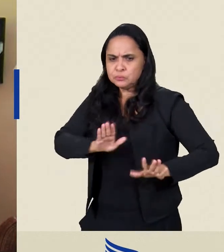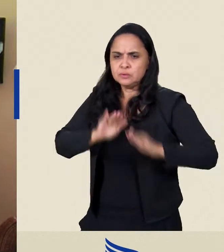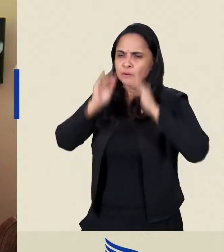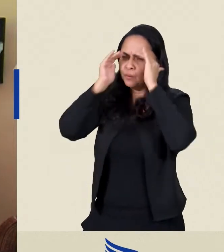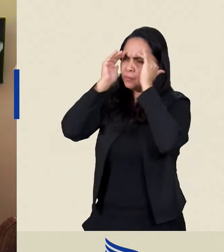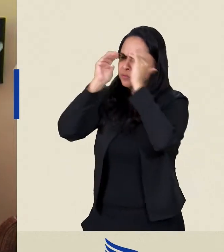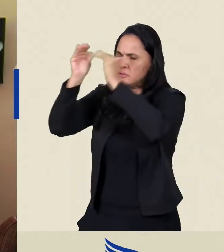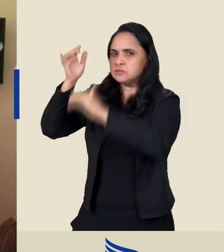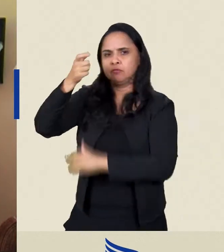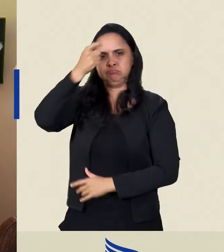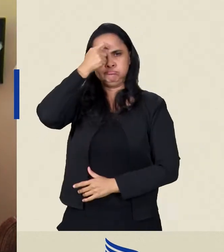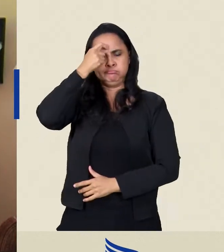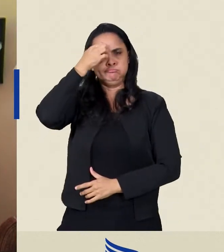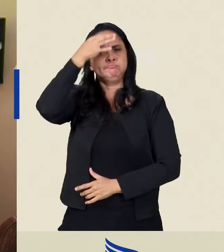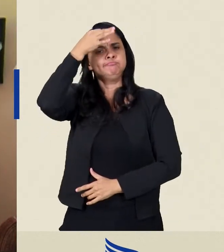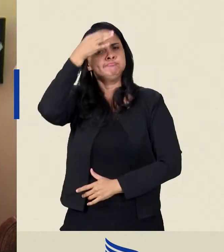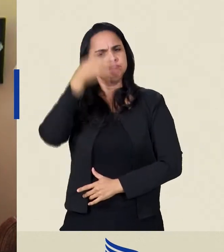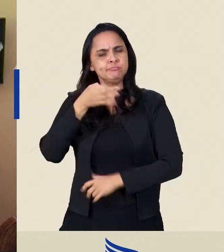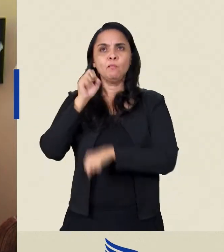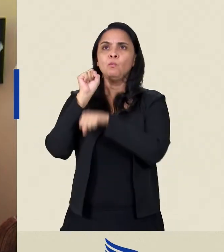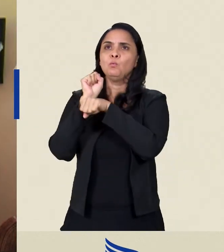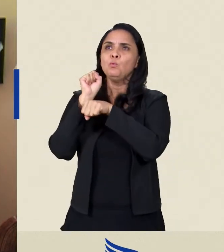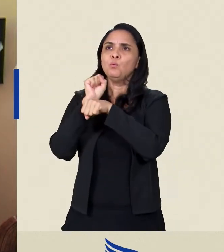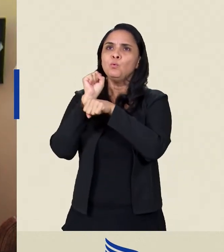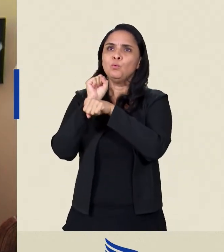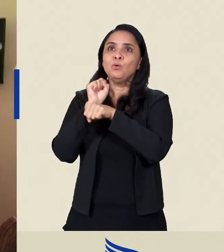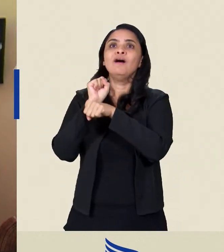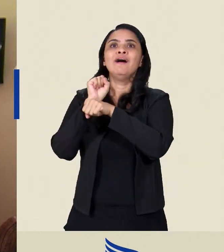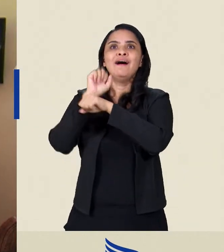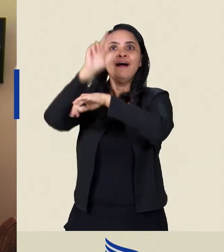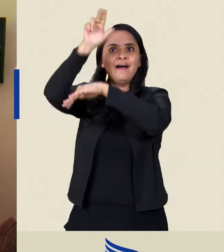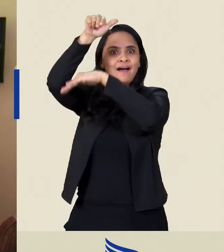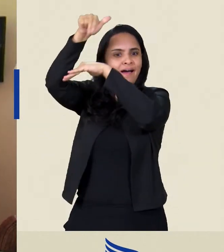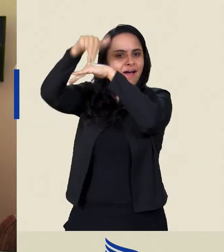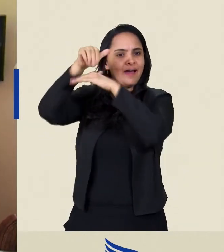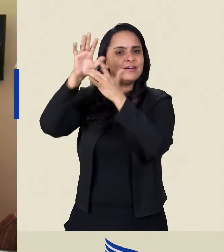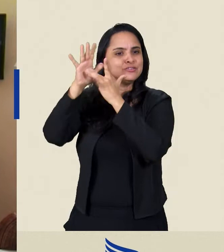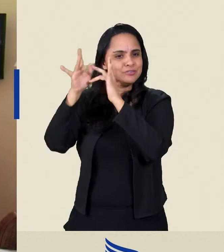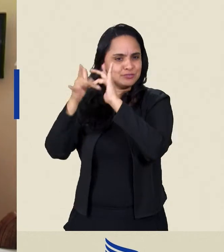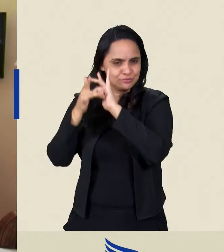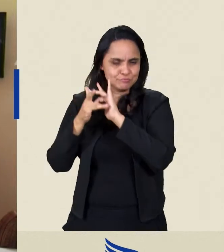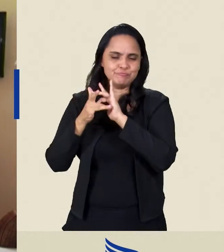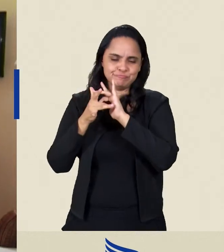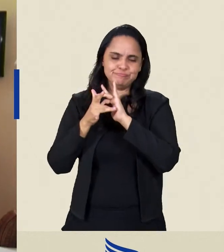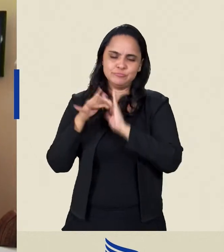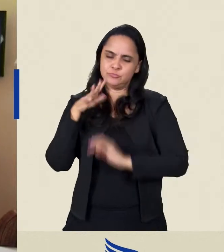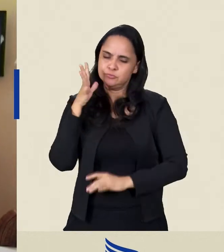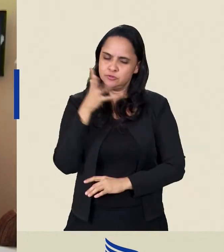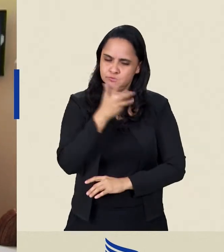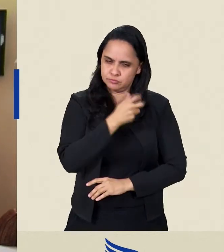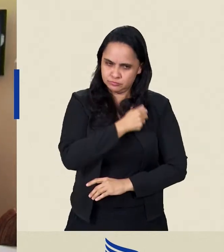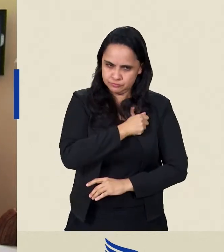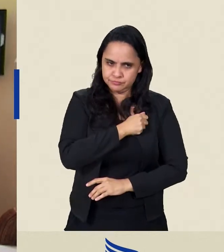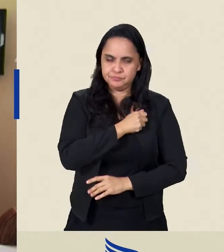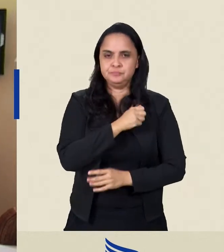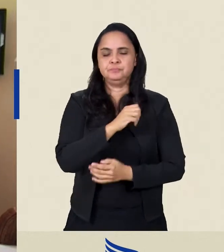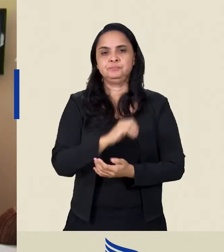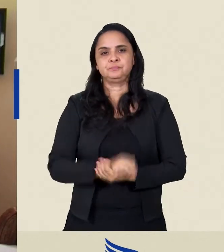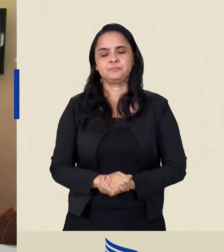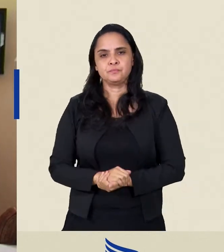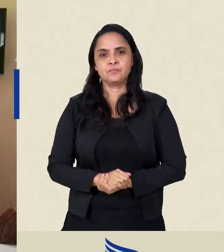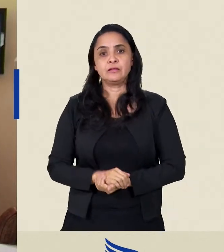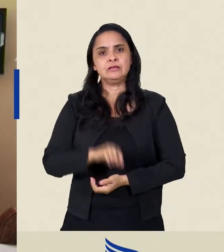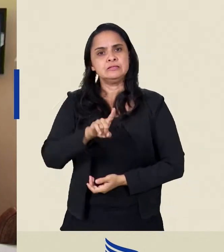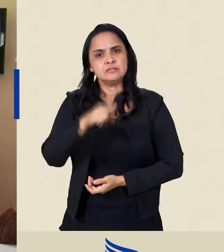piamente, aguardando a bem-aventurada esperança e o aparecimento do nosso Deus Salvador Jesus Cristo. Aquele que inveja